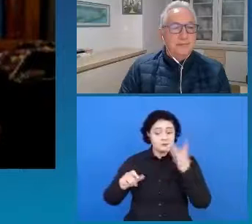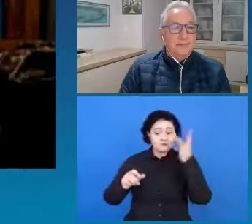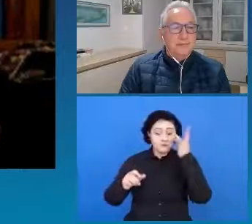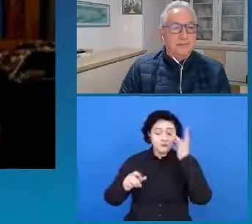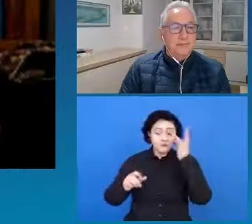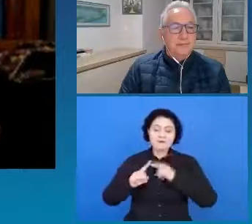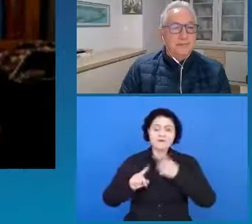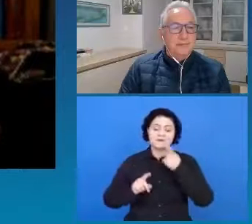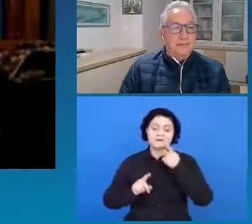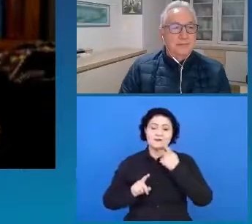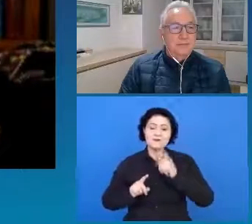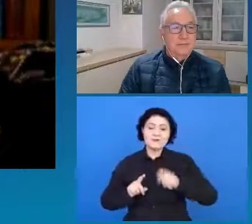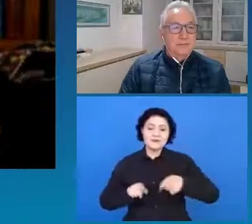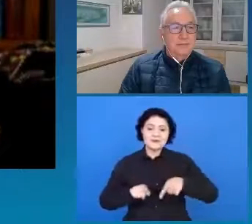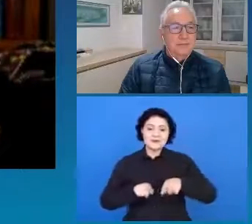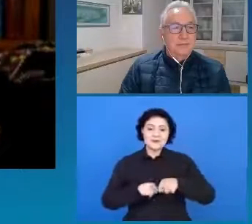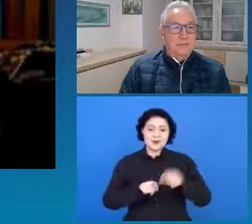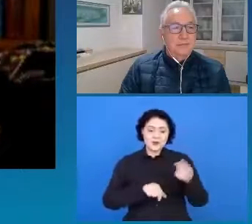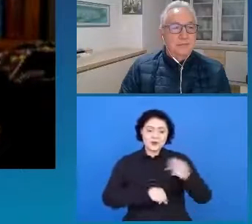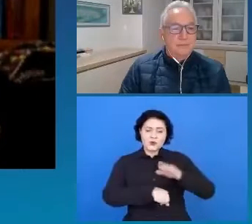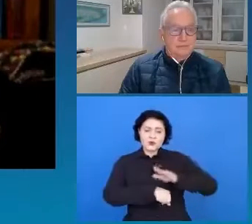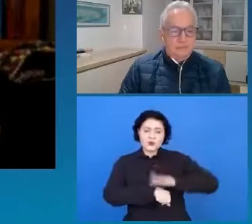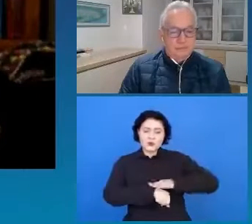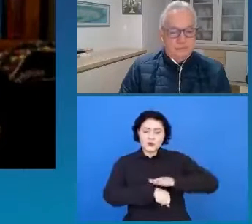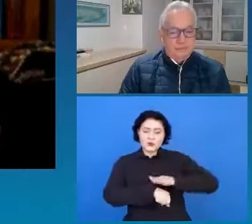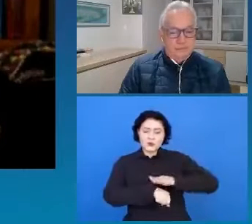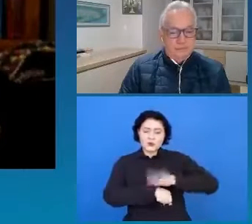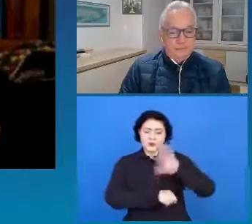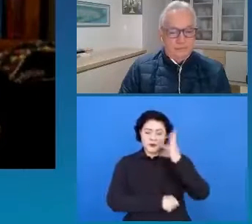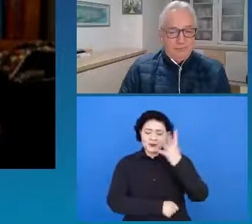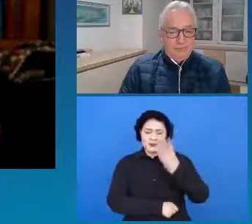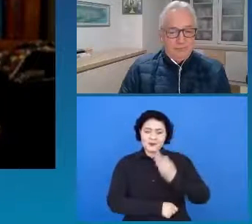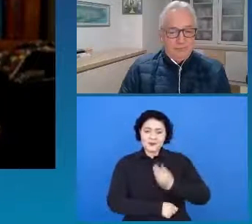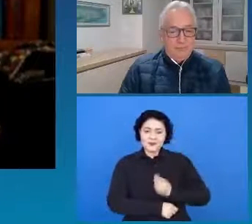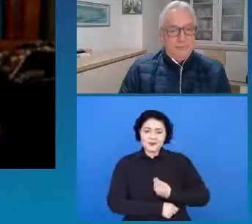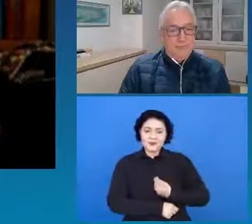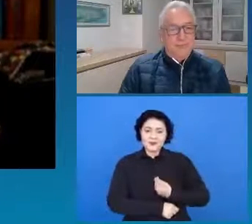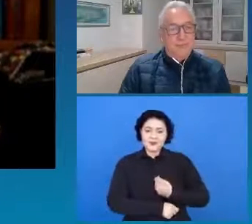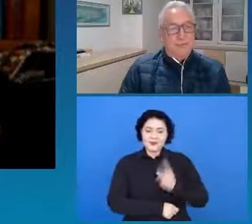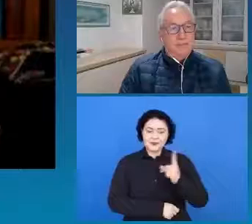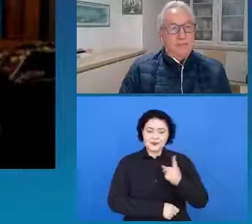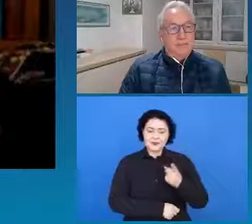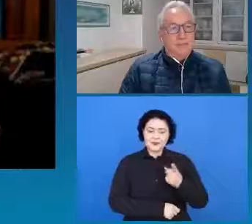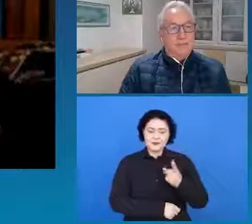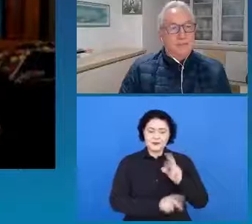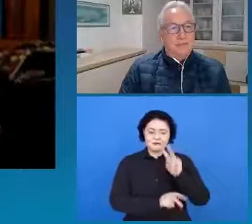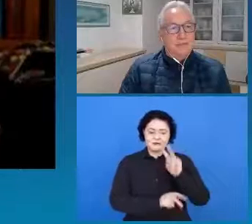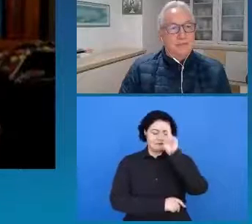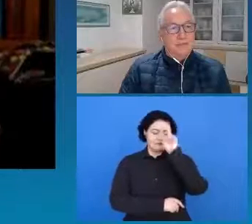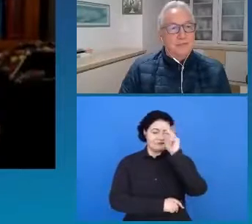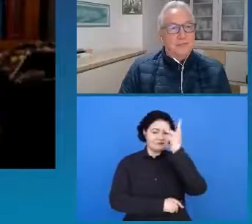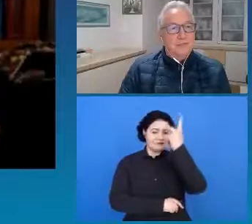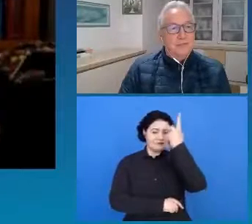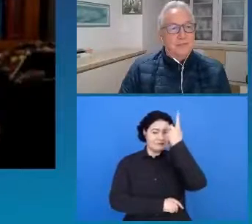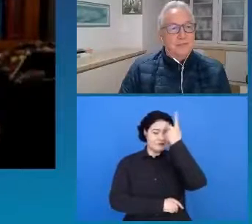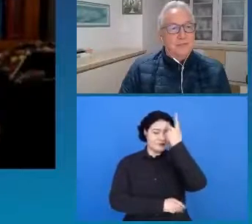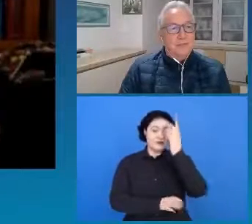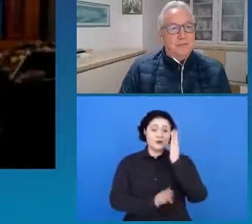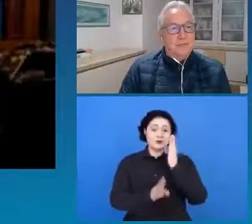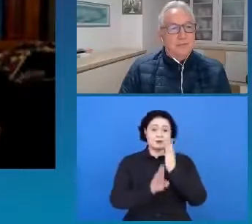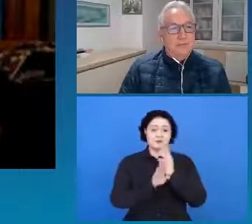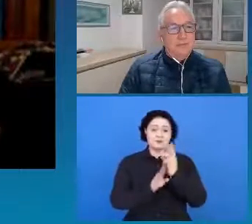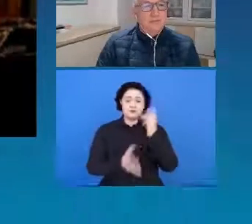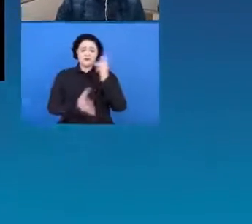relata que um momento espírita que lhe transformou a com a resposta